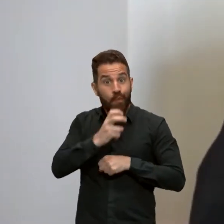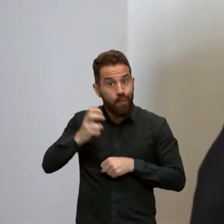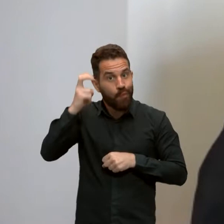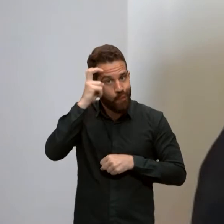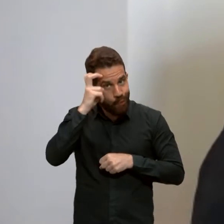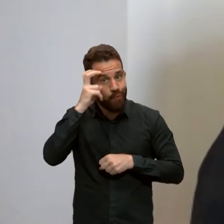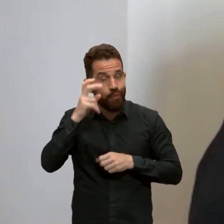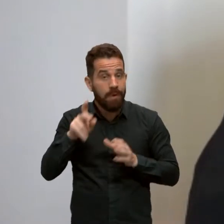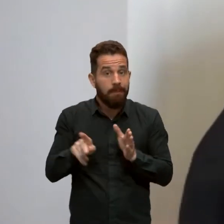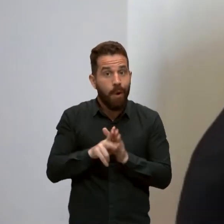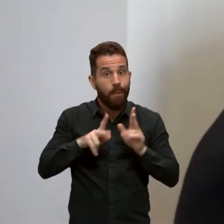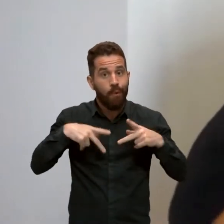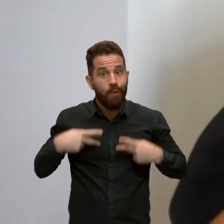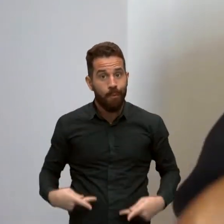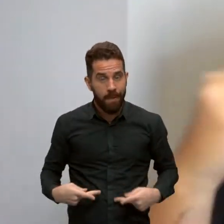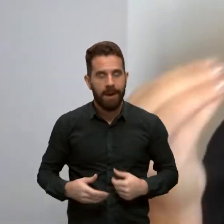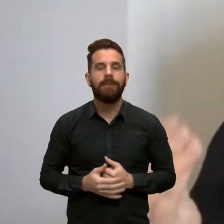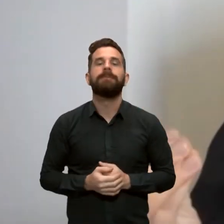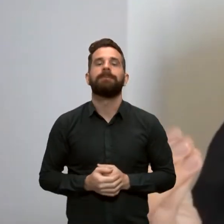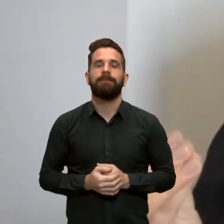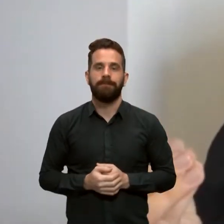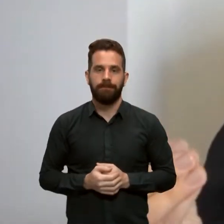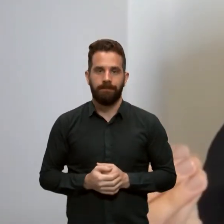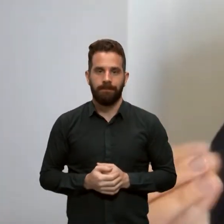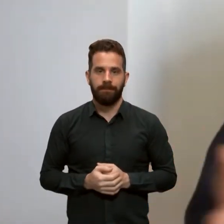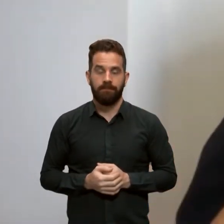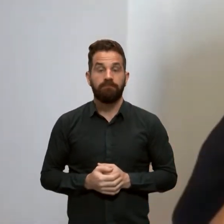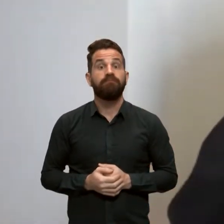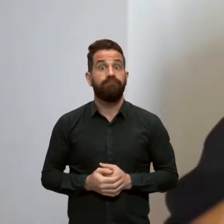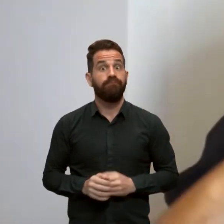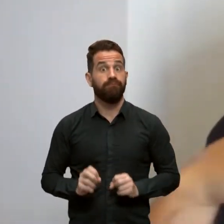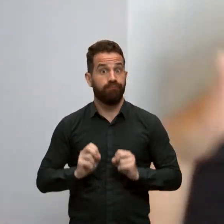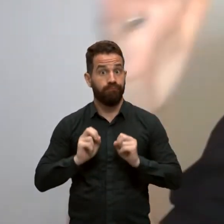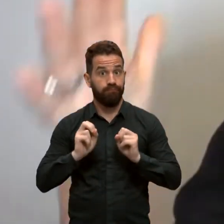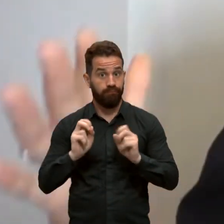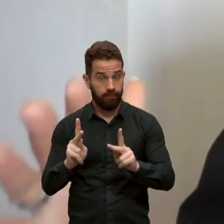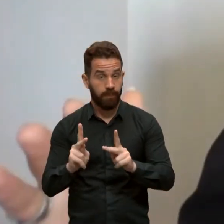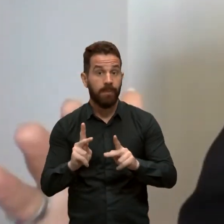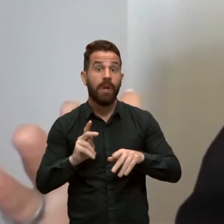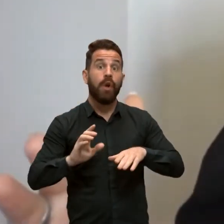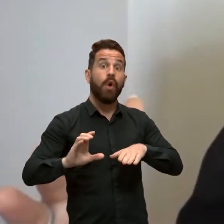humana. A Constituição Federal de